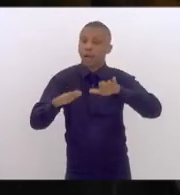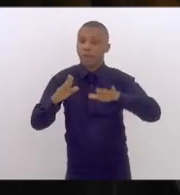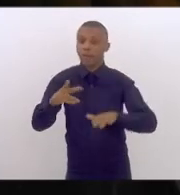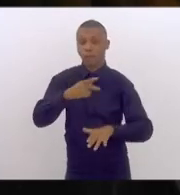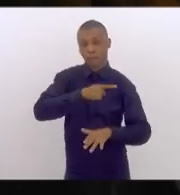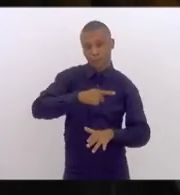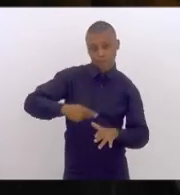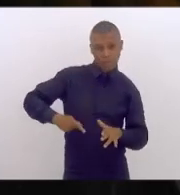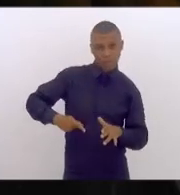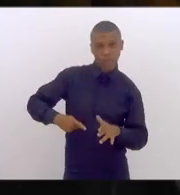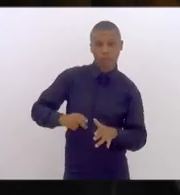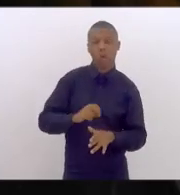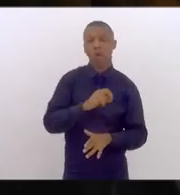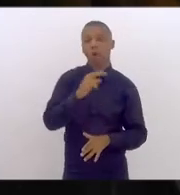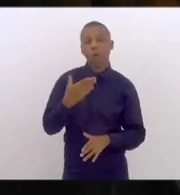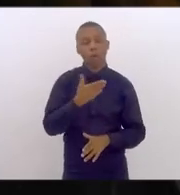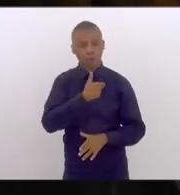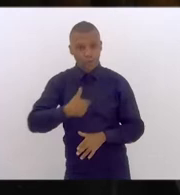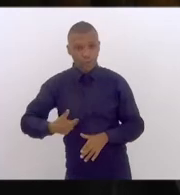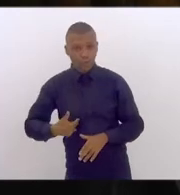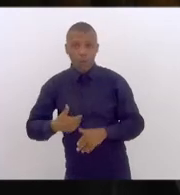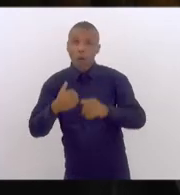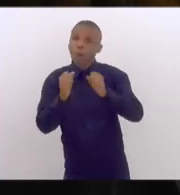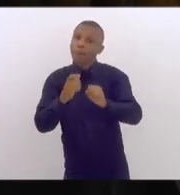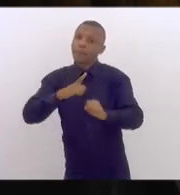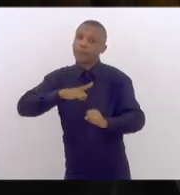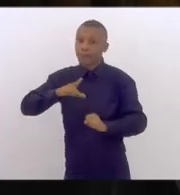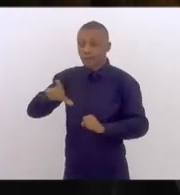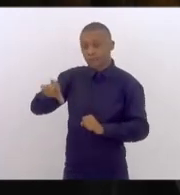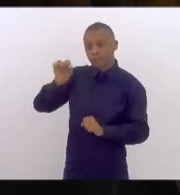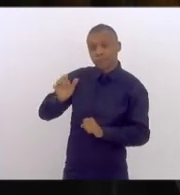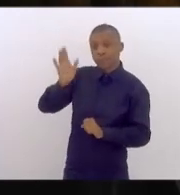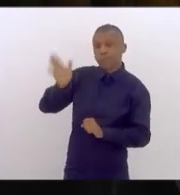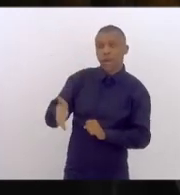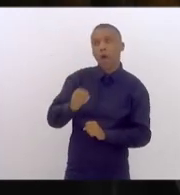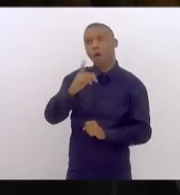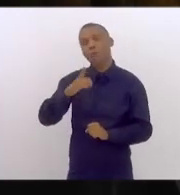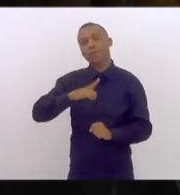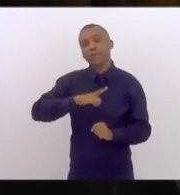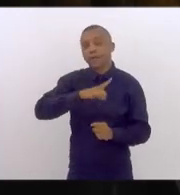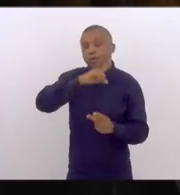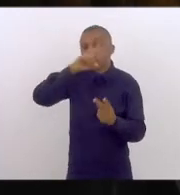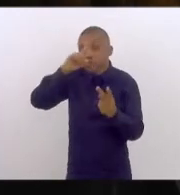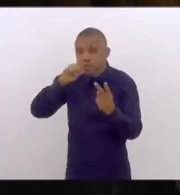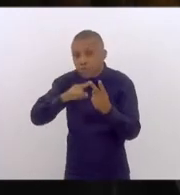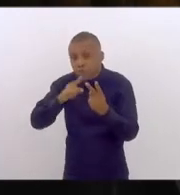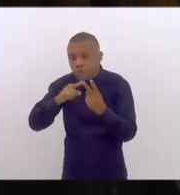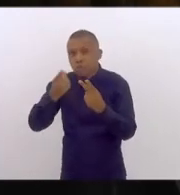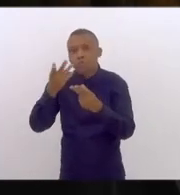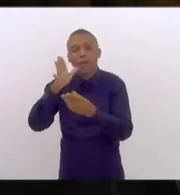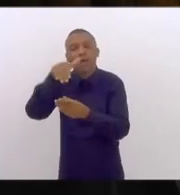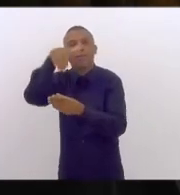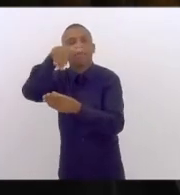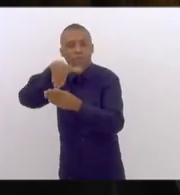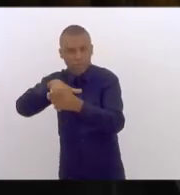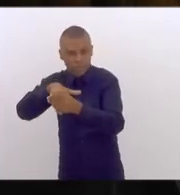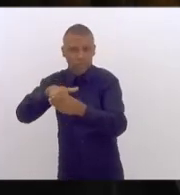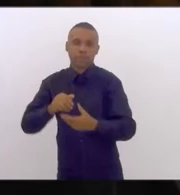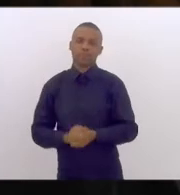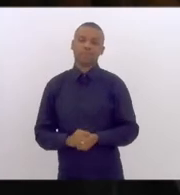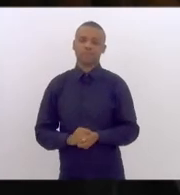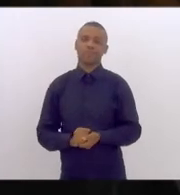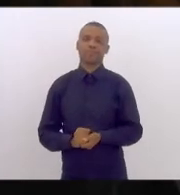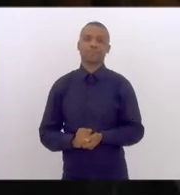podemos ter ou não segundo turno estou frisando